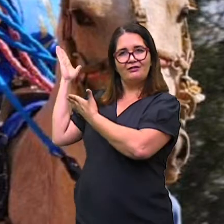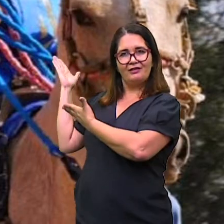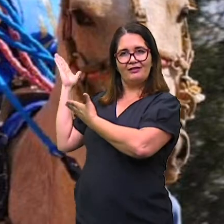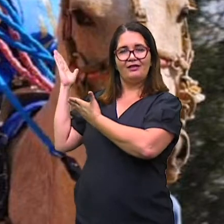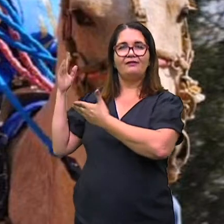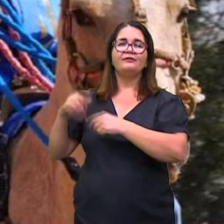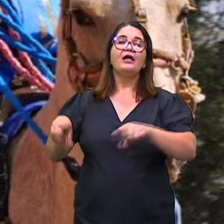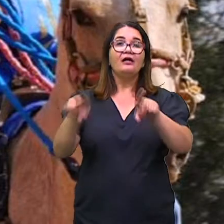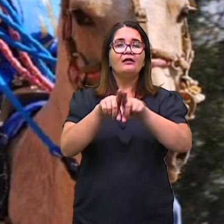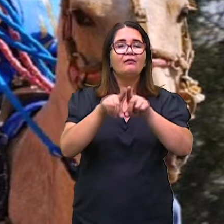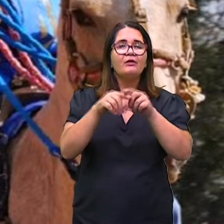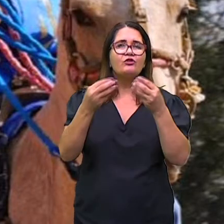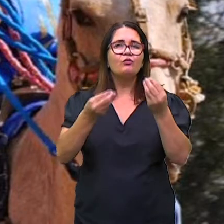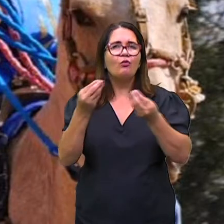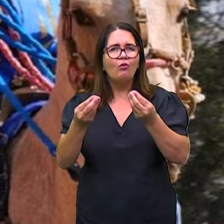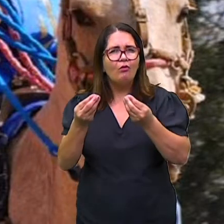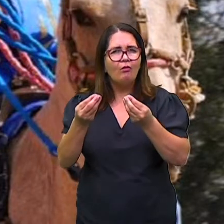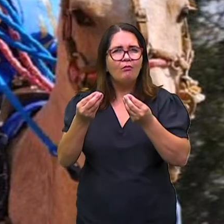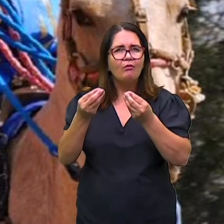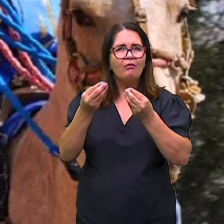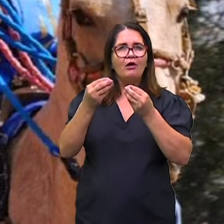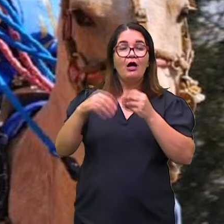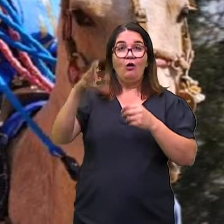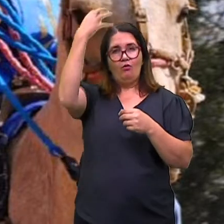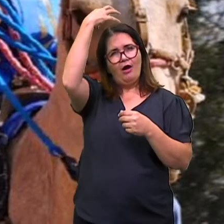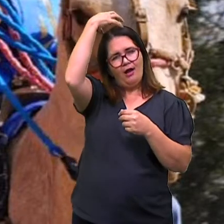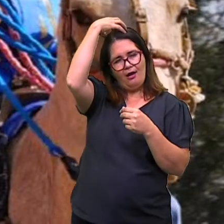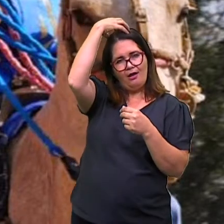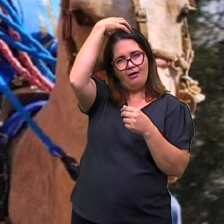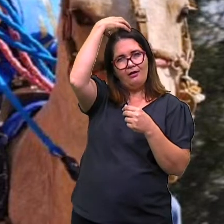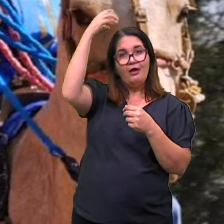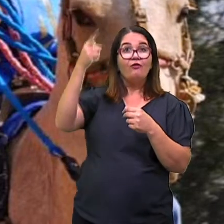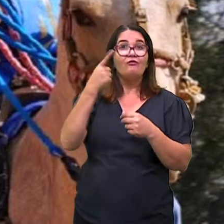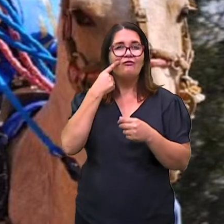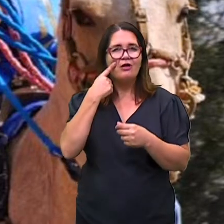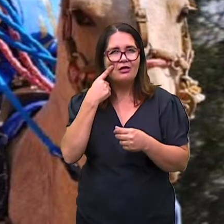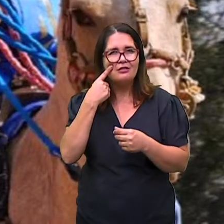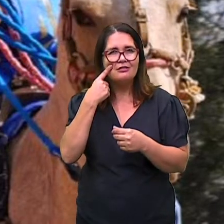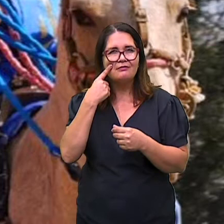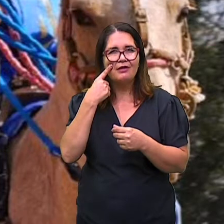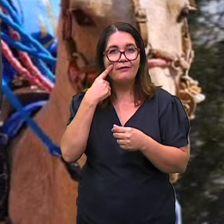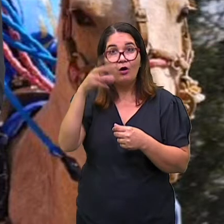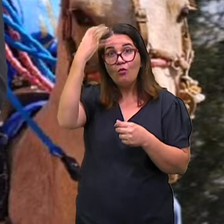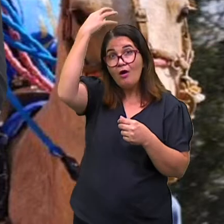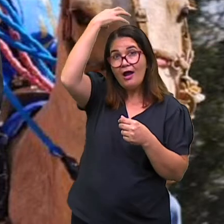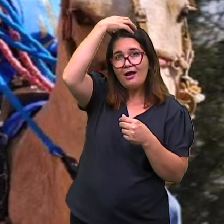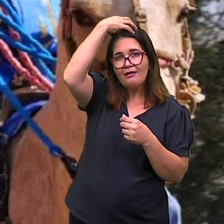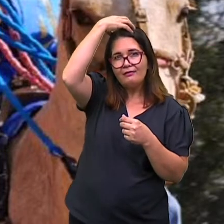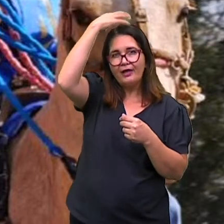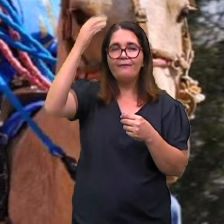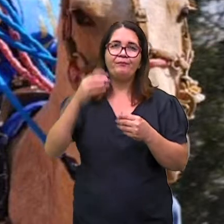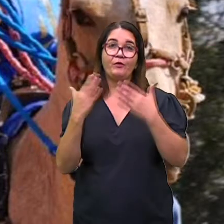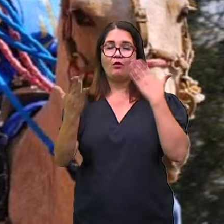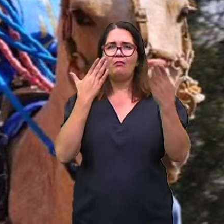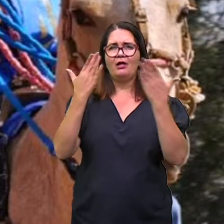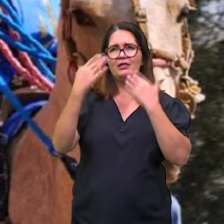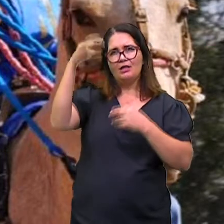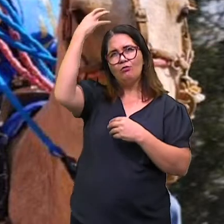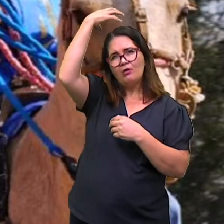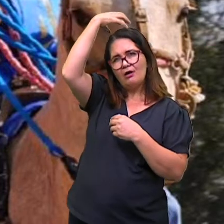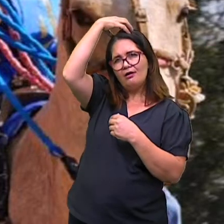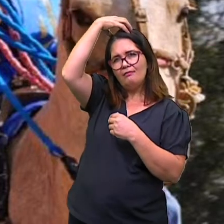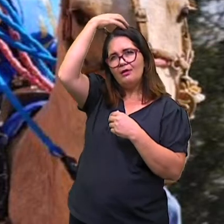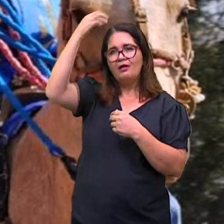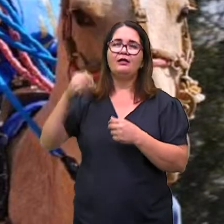fila hierárquica, com o rei à frente, como podemos ver aqui nas imagens. Esses são os reis, um de